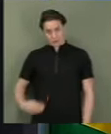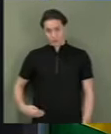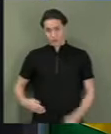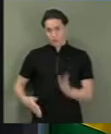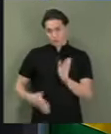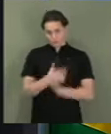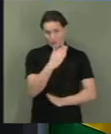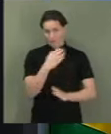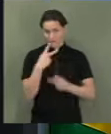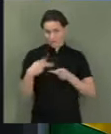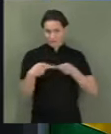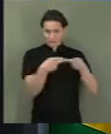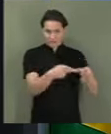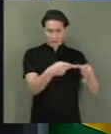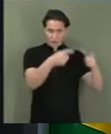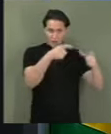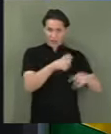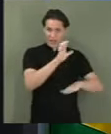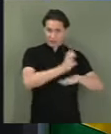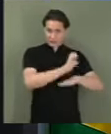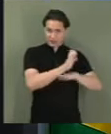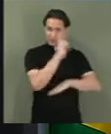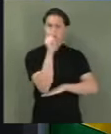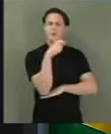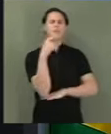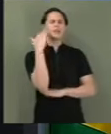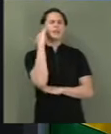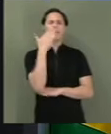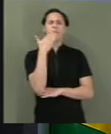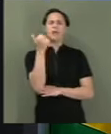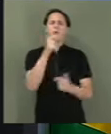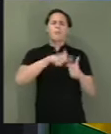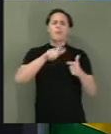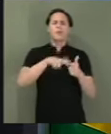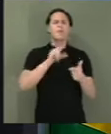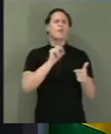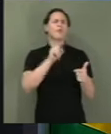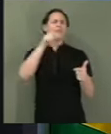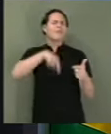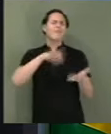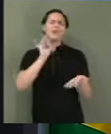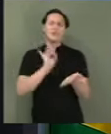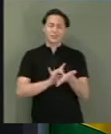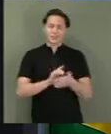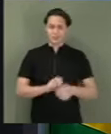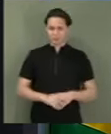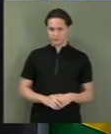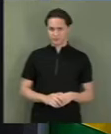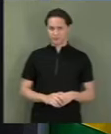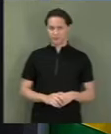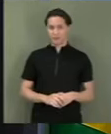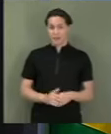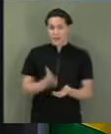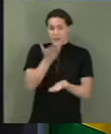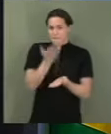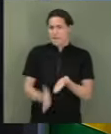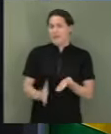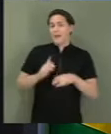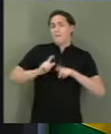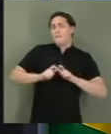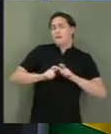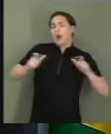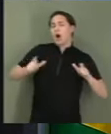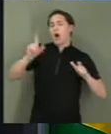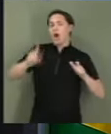para entender a extensão do problema as maiores perdas afetam cultura de soja e milho